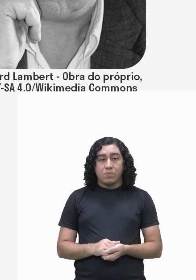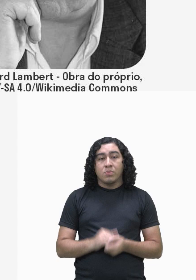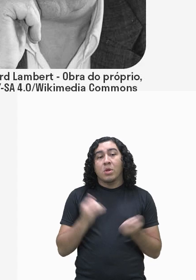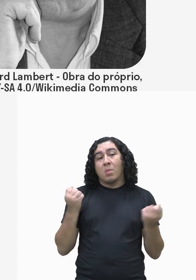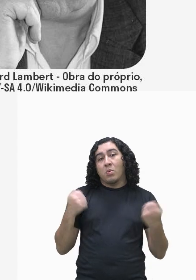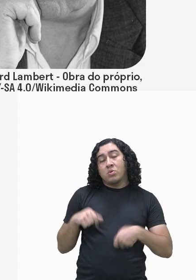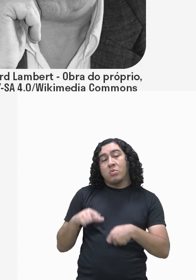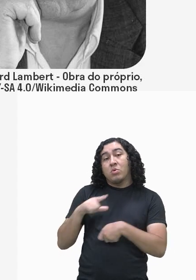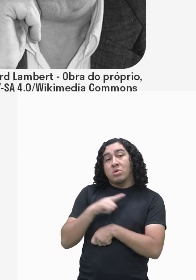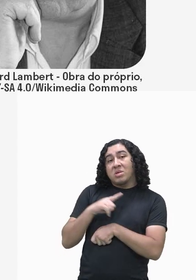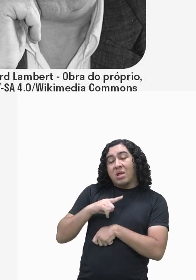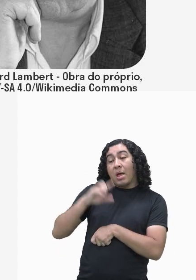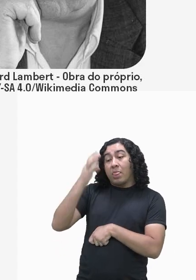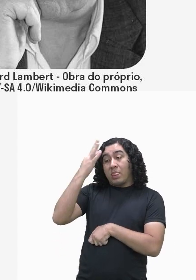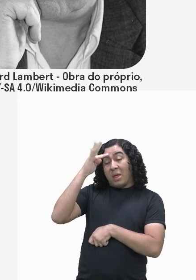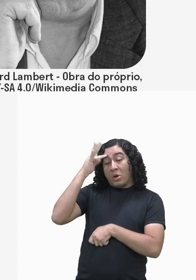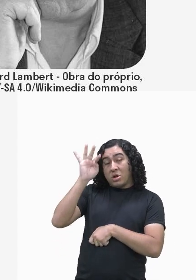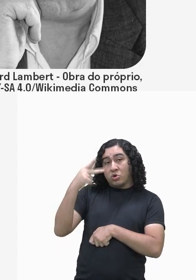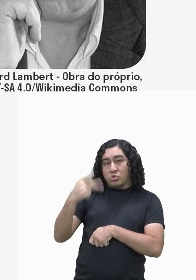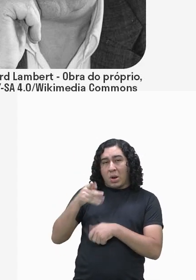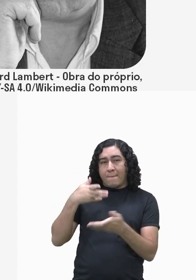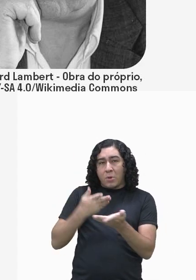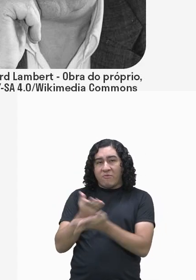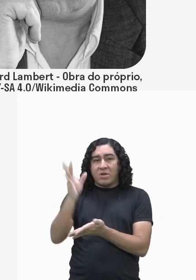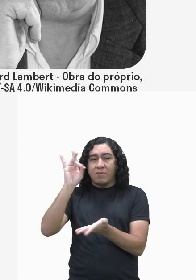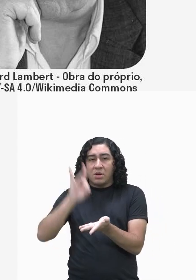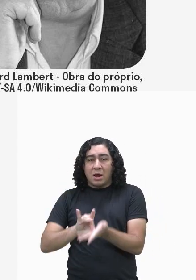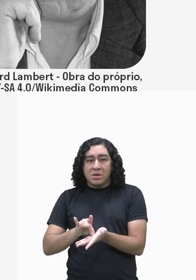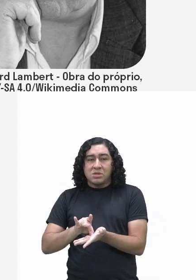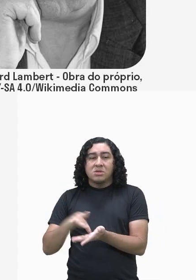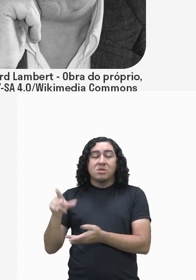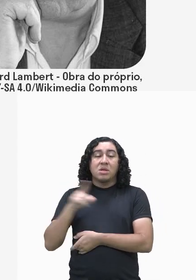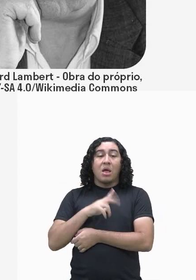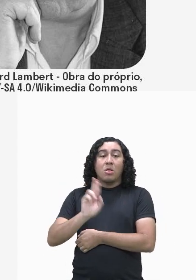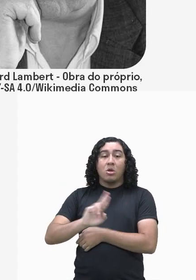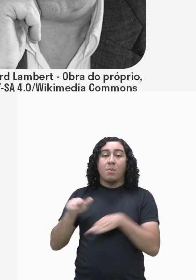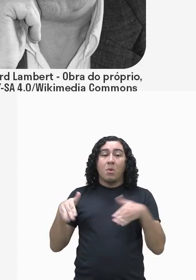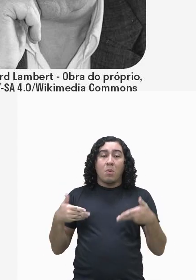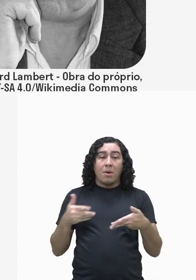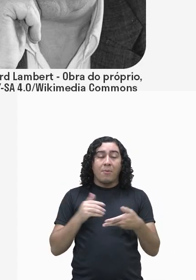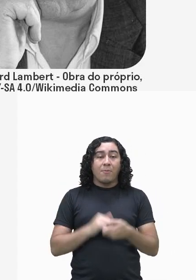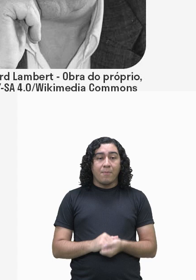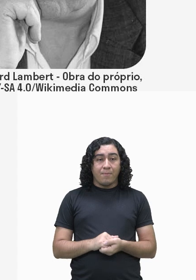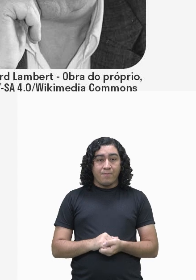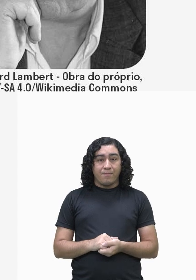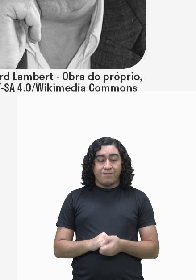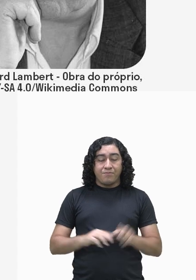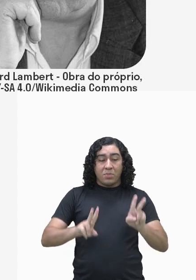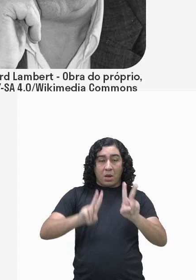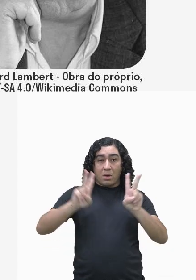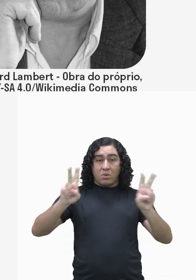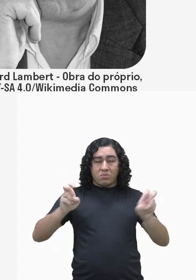pensamento rotulado, Bourdieu adotou como nomenclatura, abre aspas,